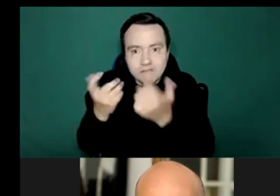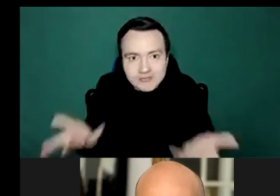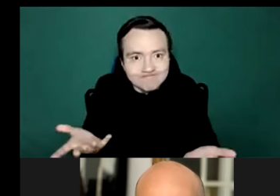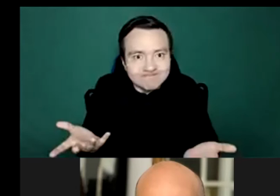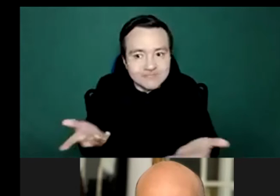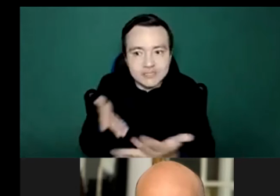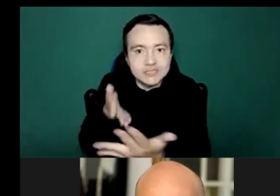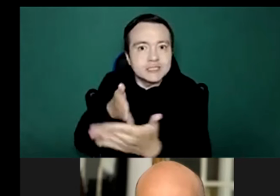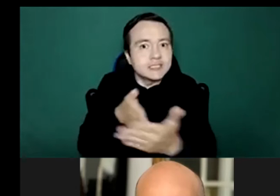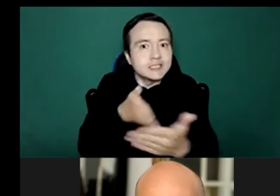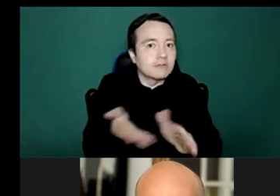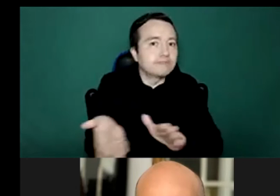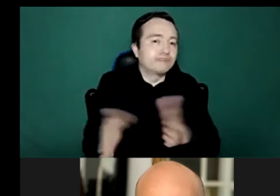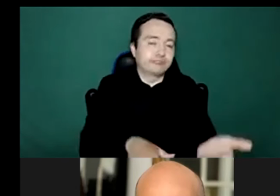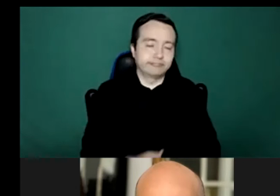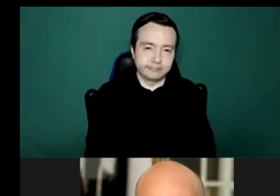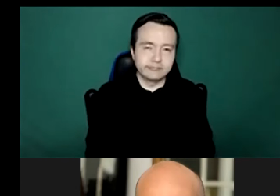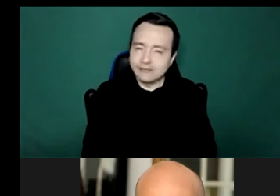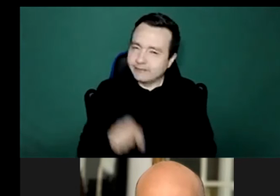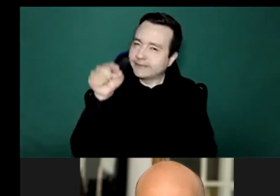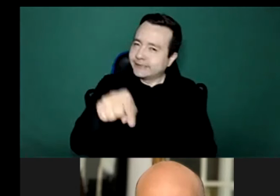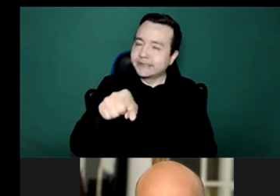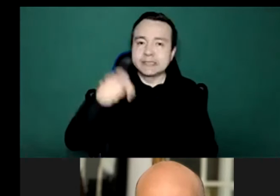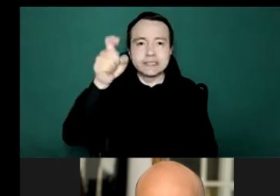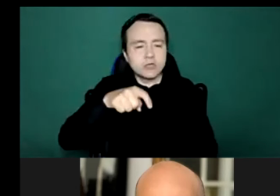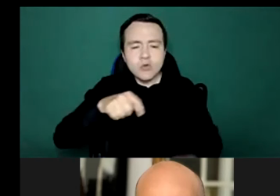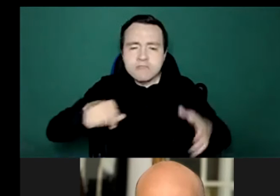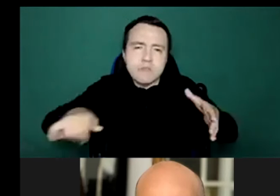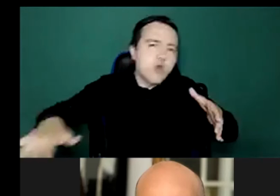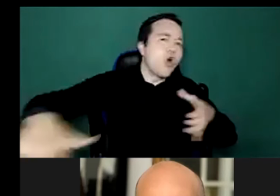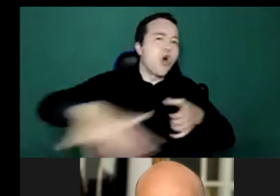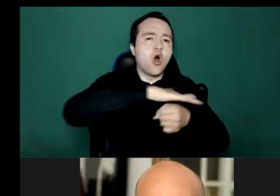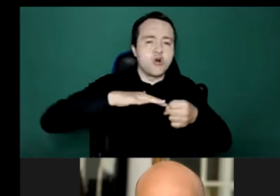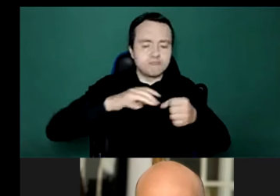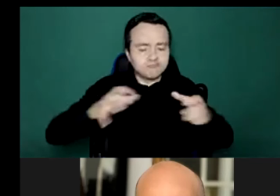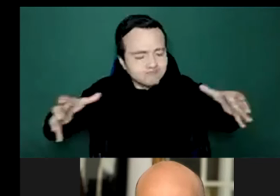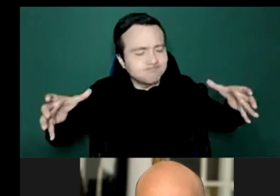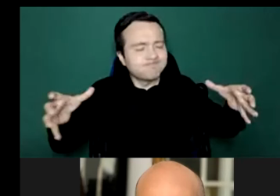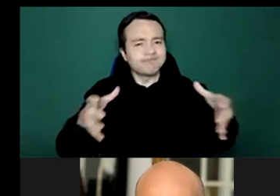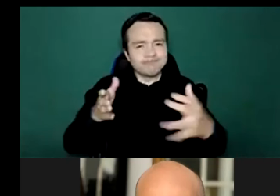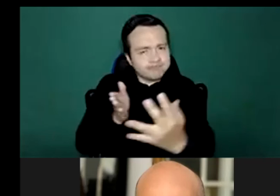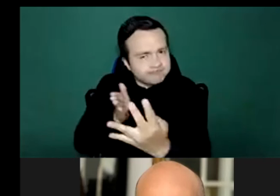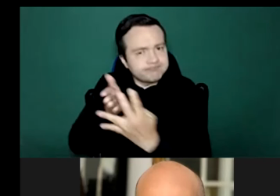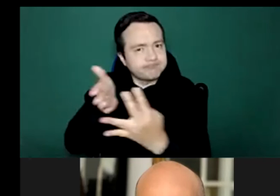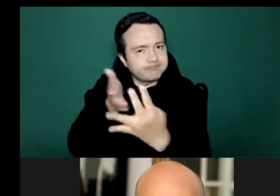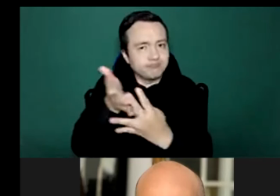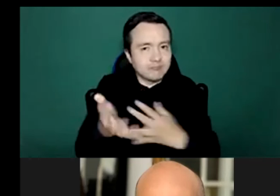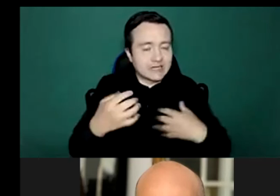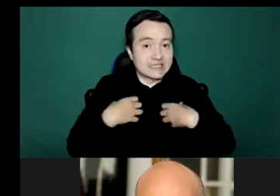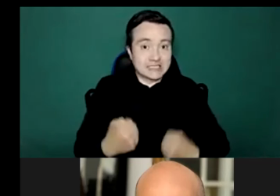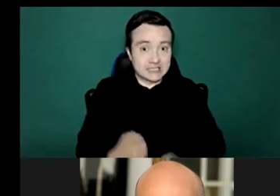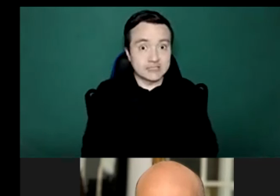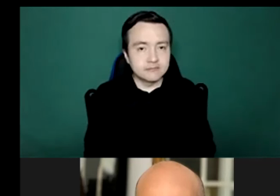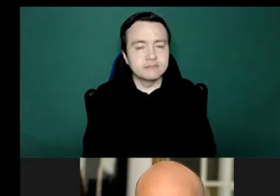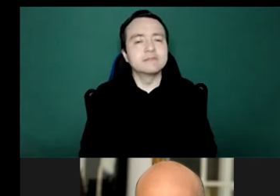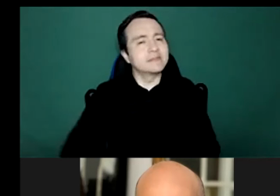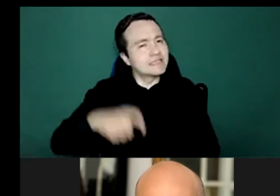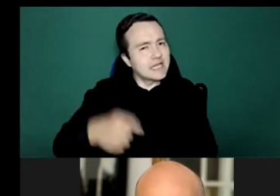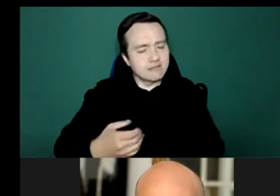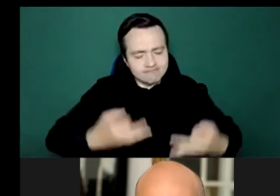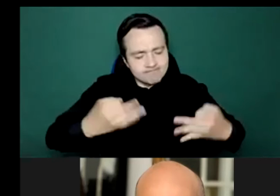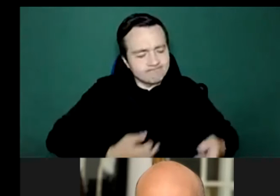e a cobertura universal em saúde. Assegurar o acesso pleno a serviços integrais de saúde,